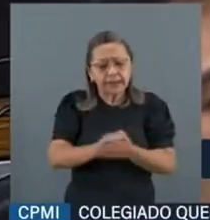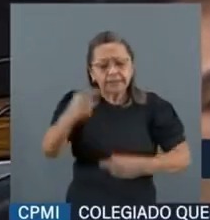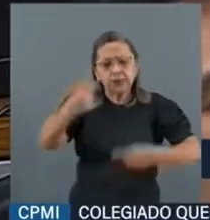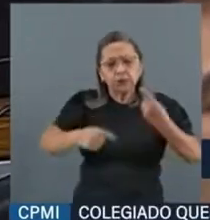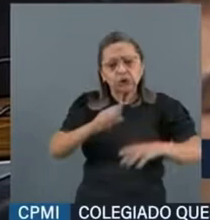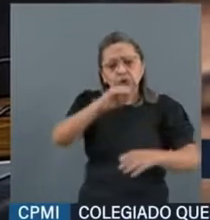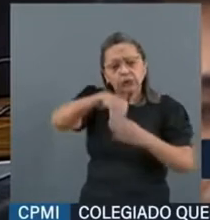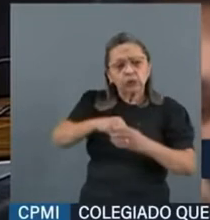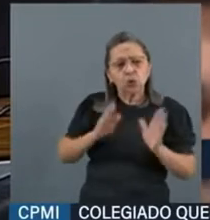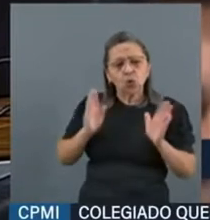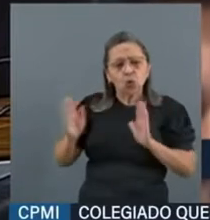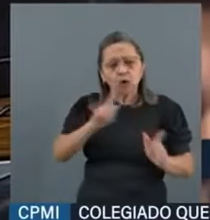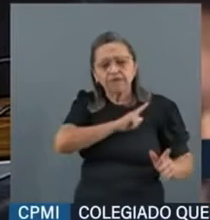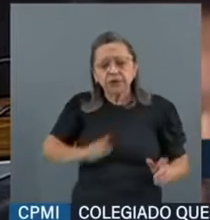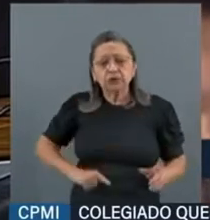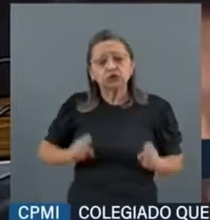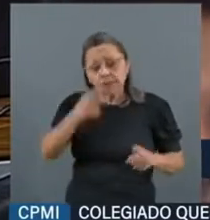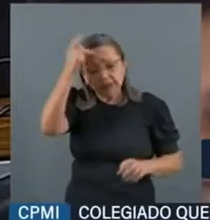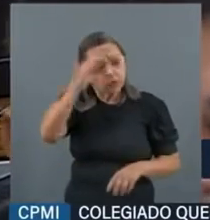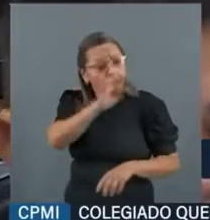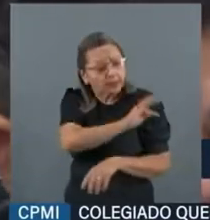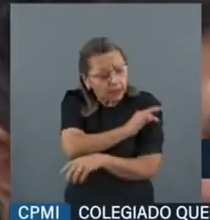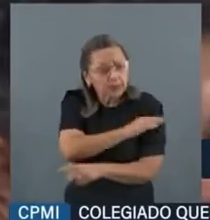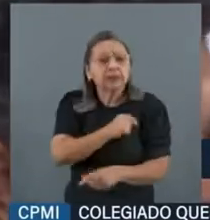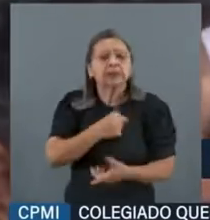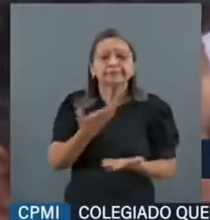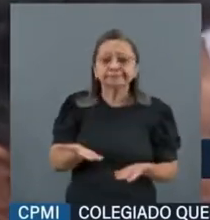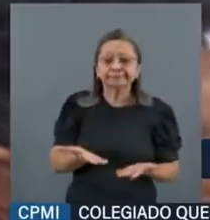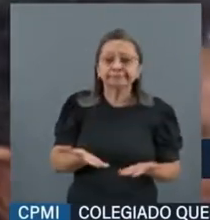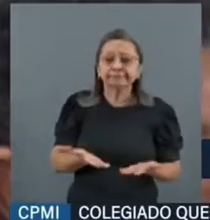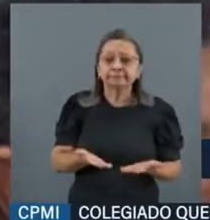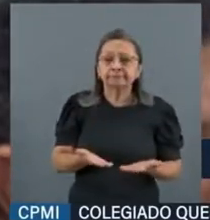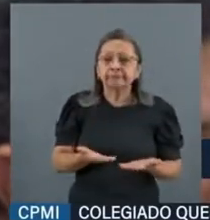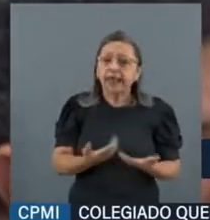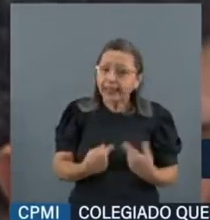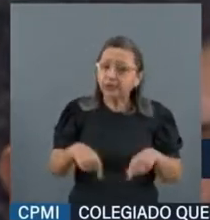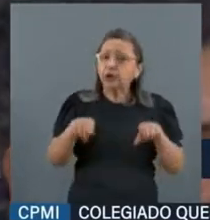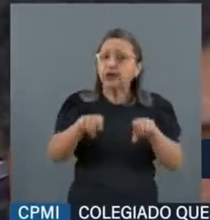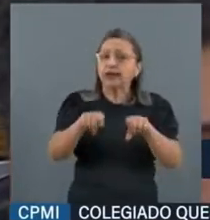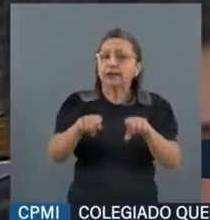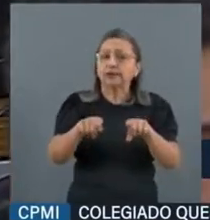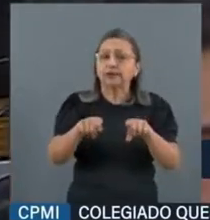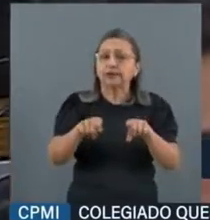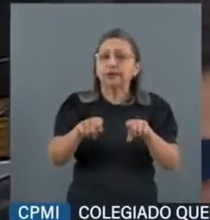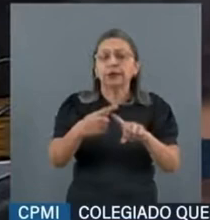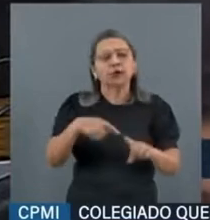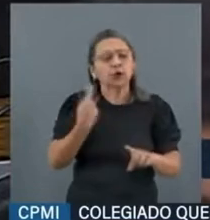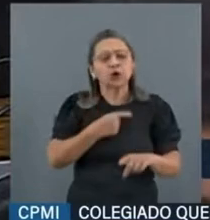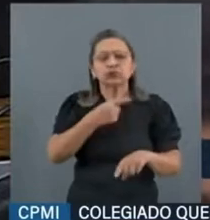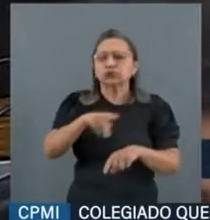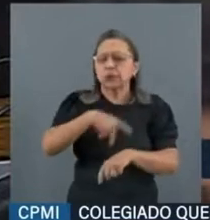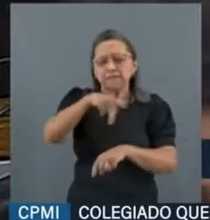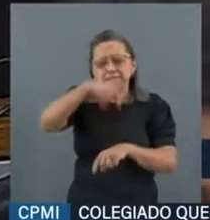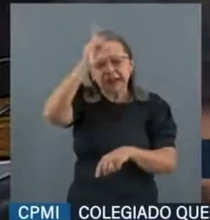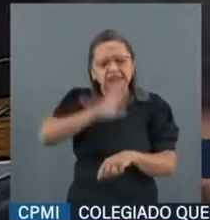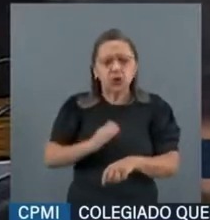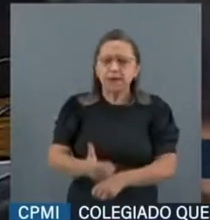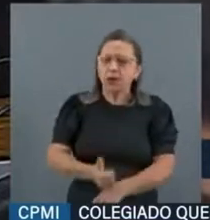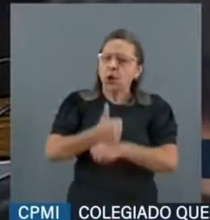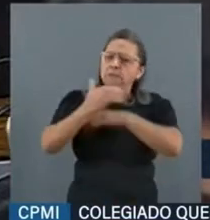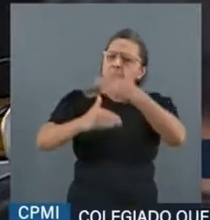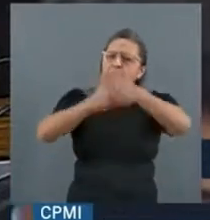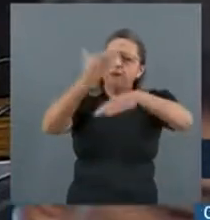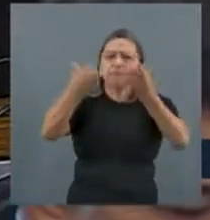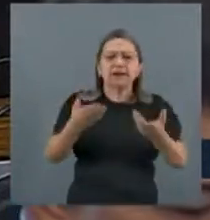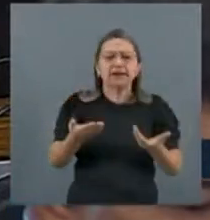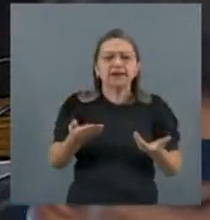no governo dele era o pessoas técnicas que retornaram o nosso Brasil começou a crescer emprego mesmo com